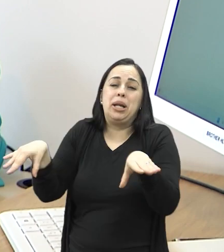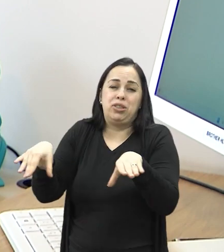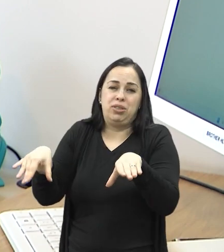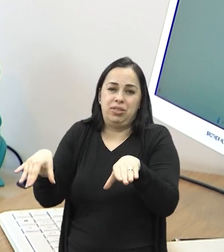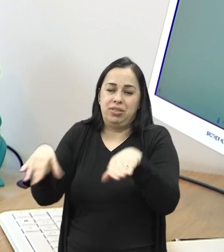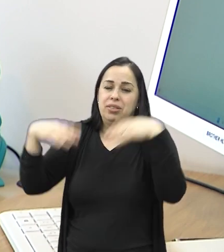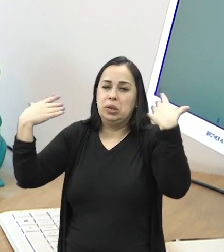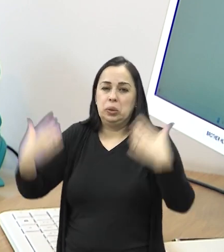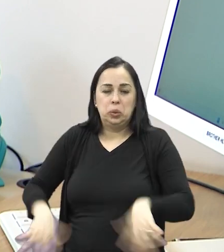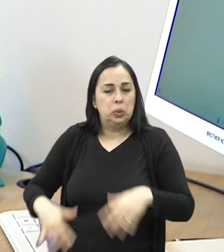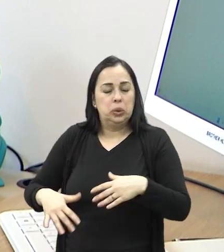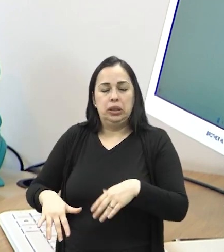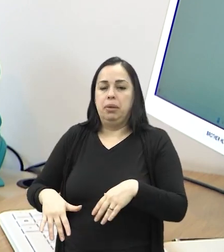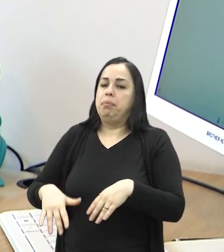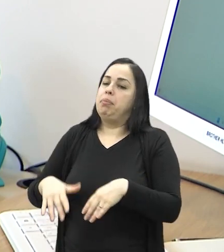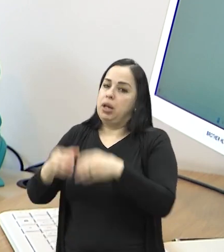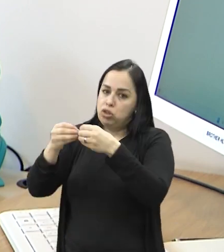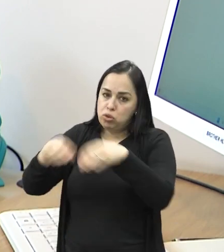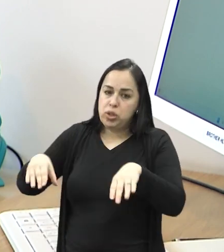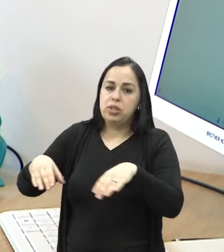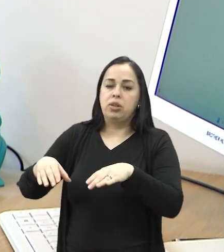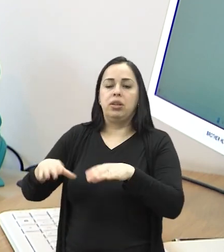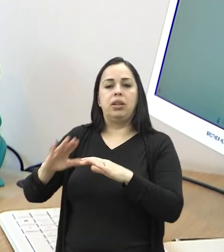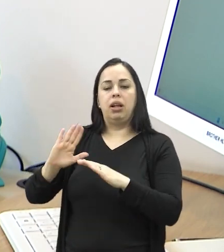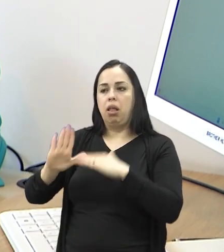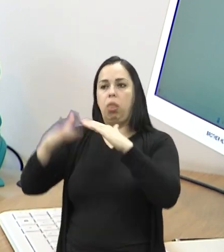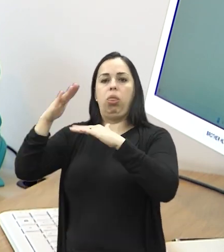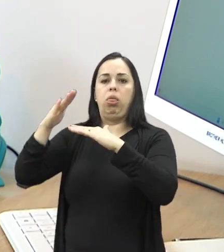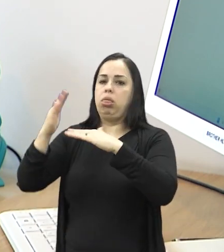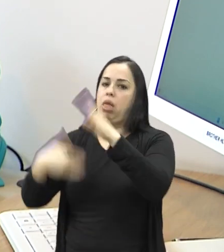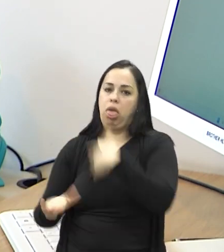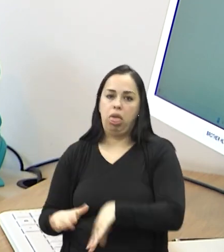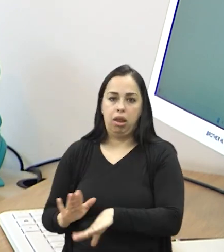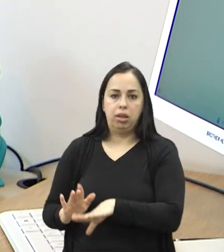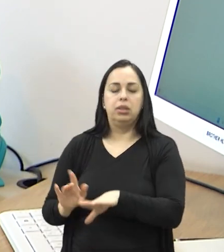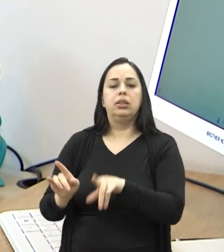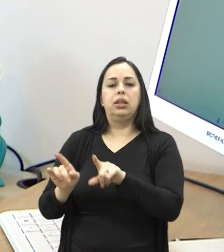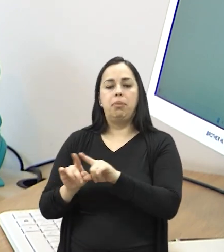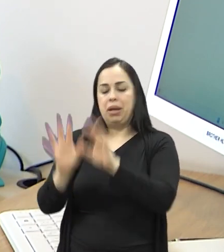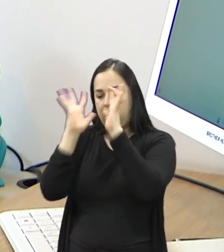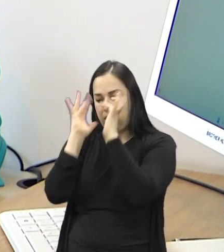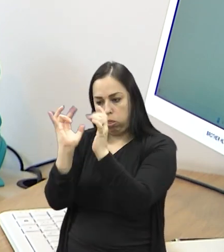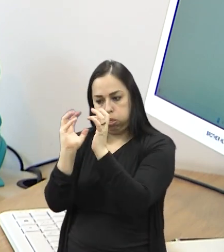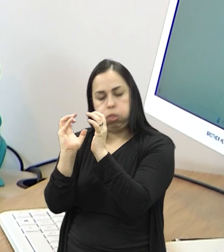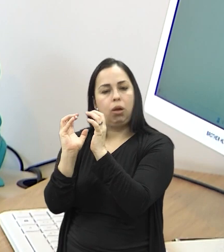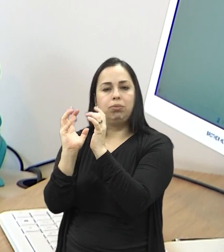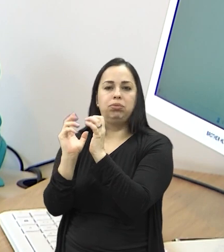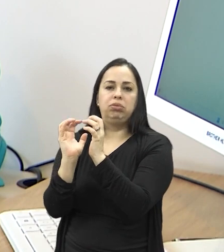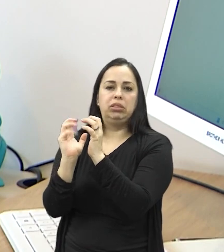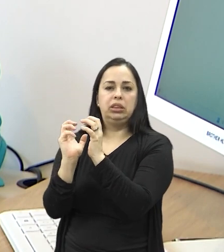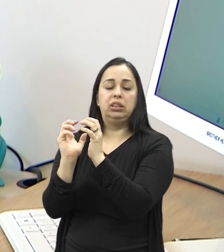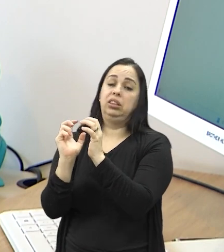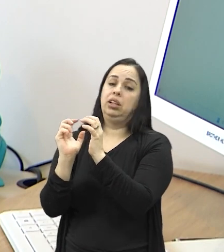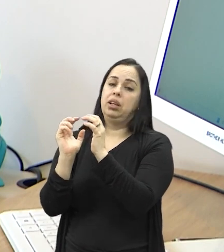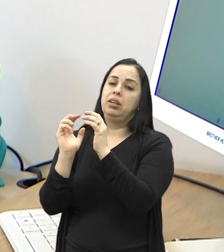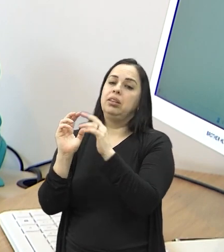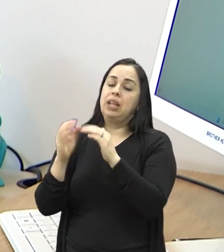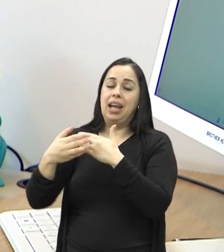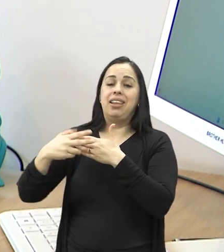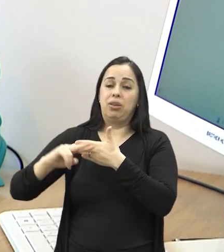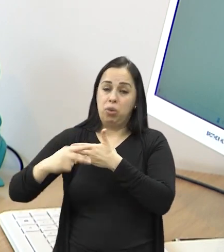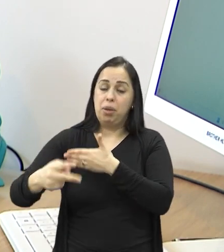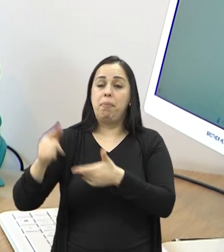um prejuízo muito impactante no desenvolvimento das crianças, no desenvolvimento cerebral das crianças, trazendo